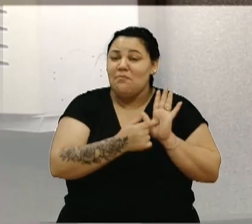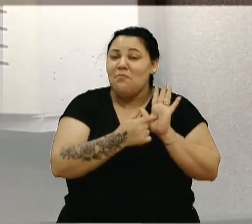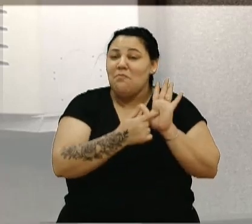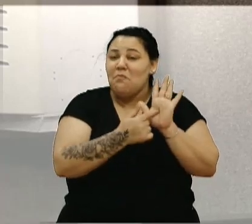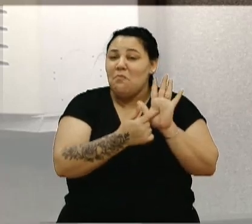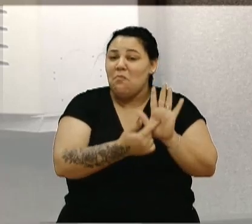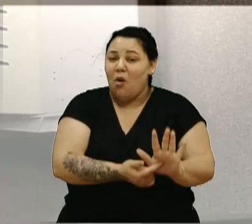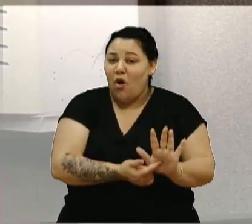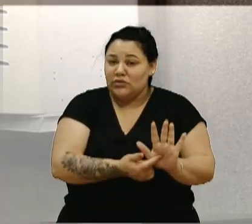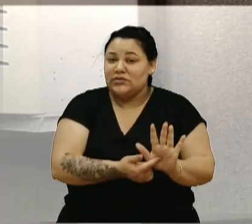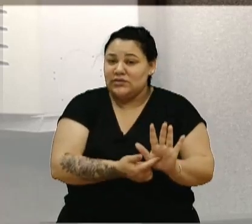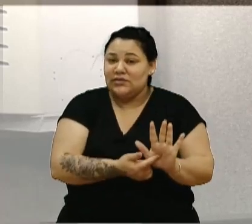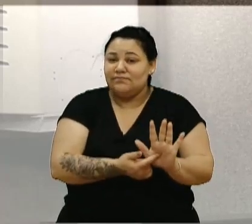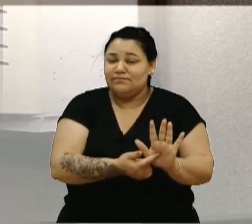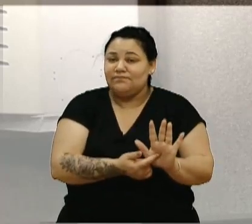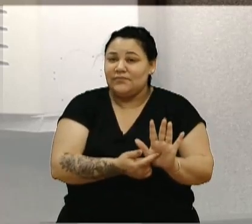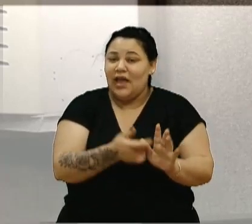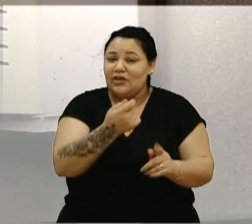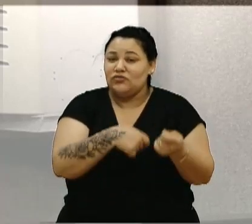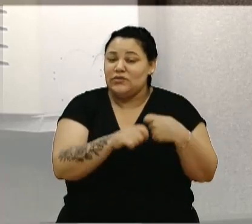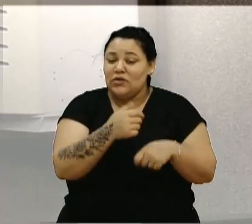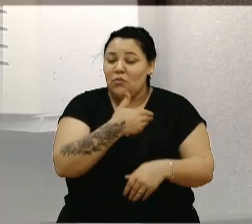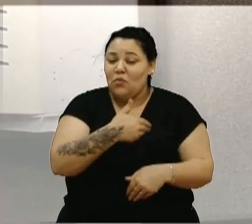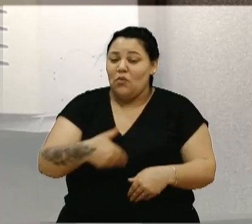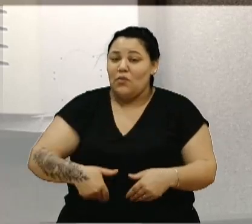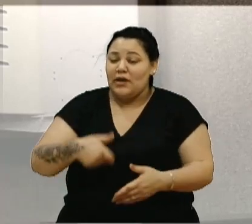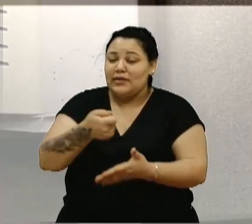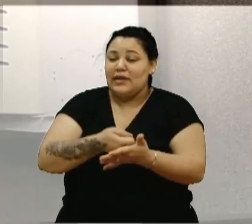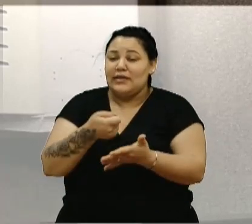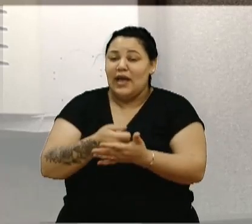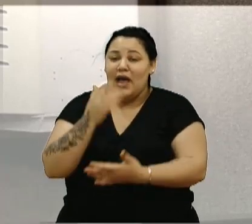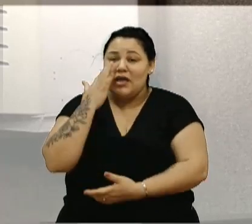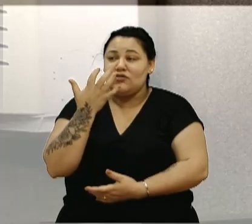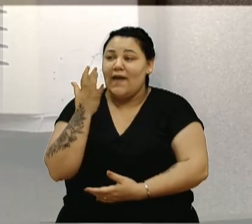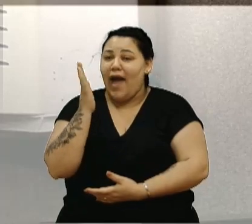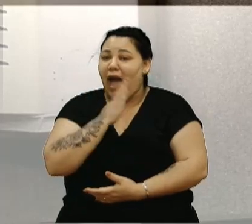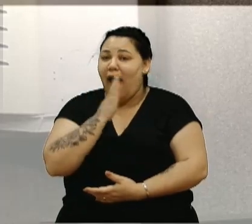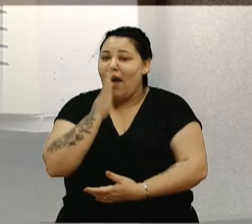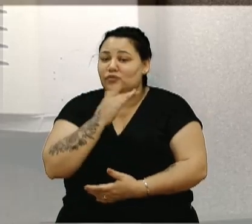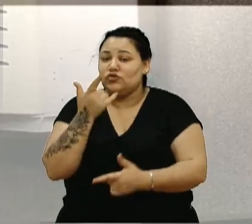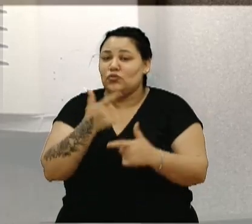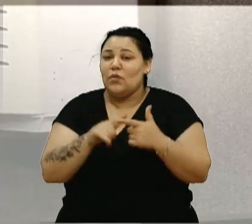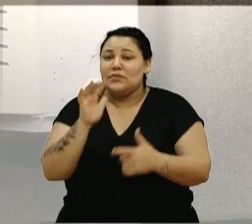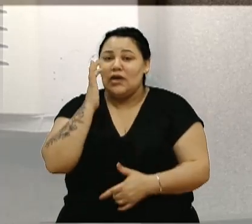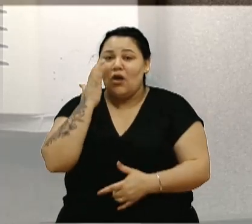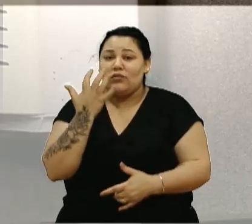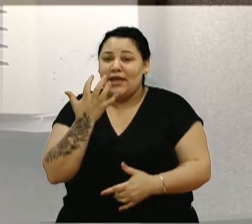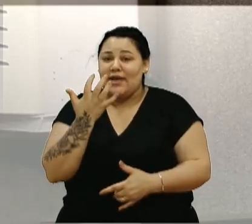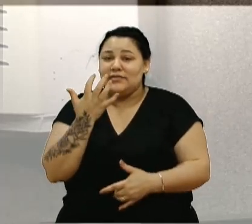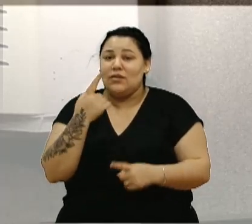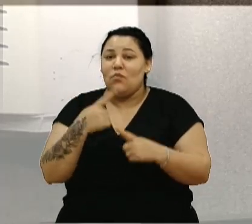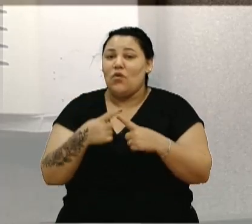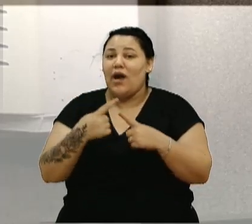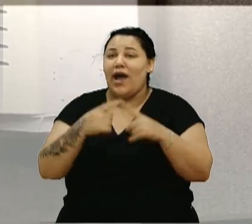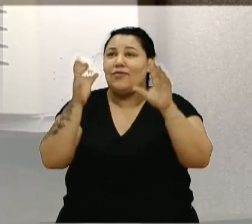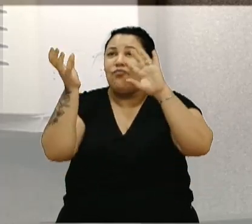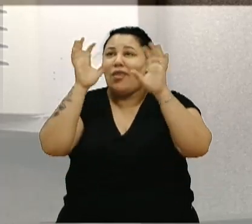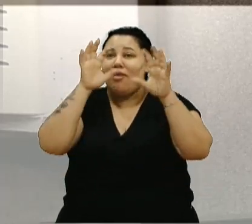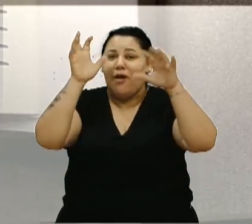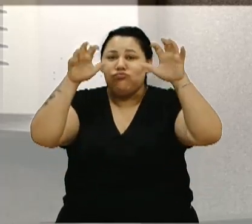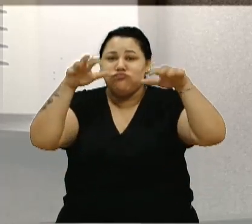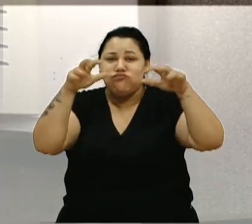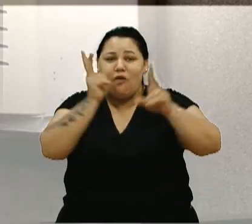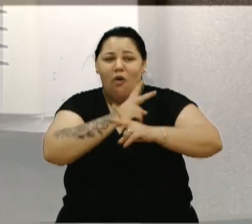da administração pública municipal em buscar soluções rápidas para os problemas gerados por situações de calamidade, em conformidade com as